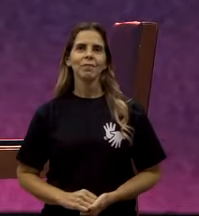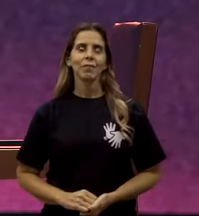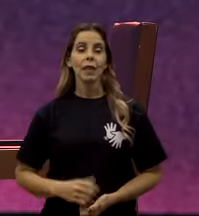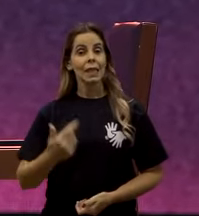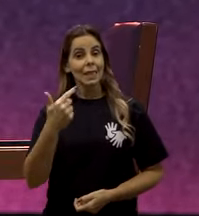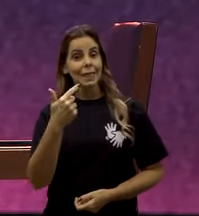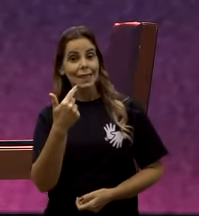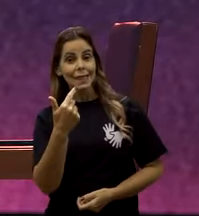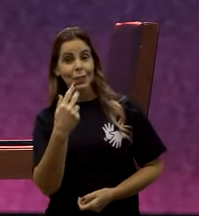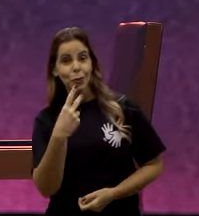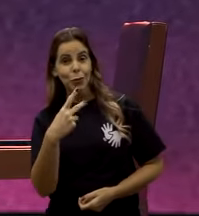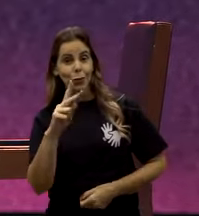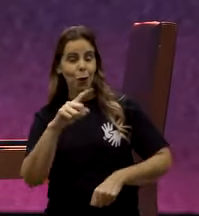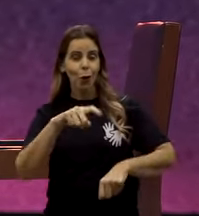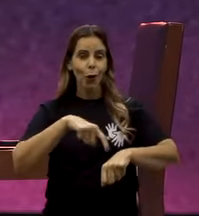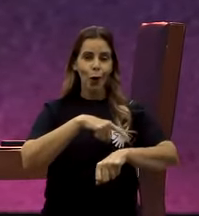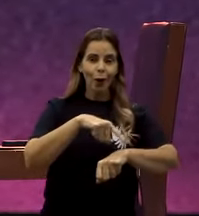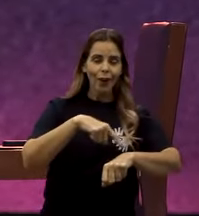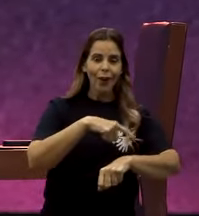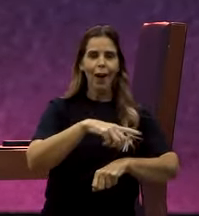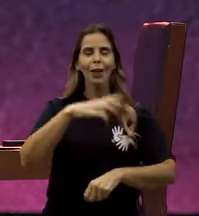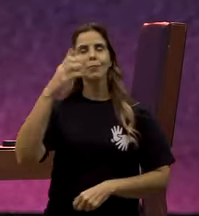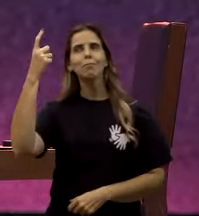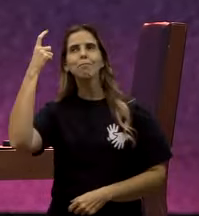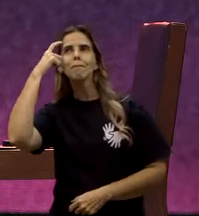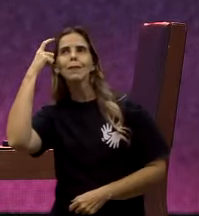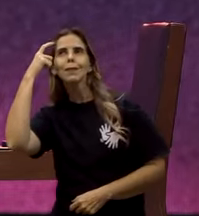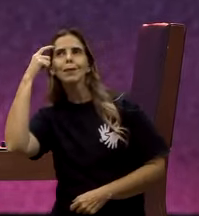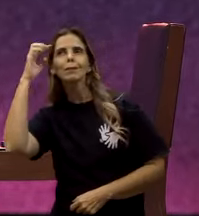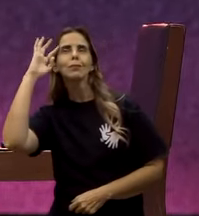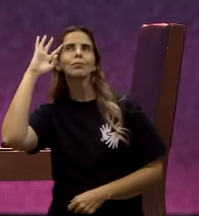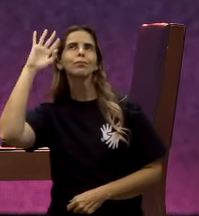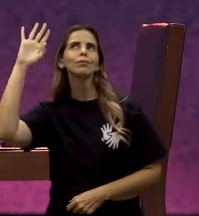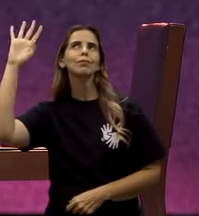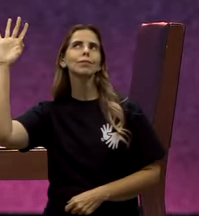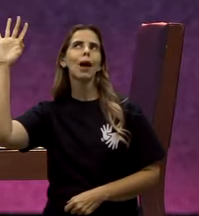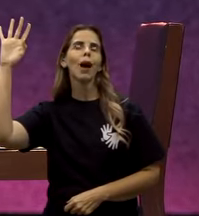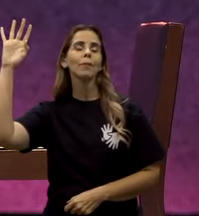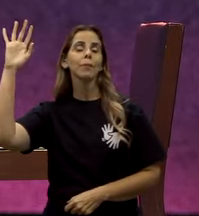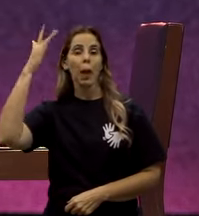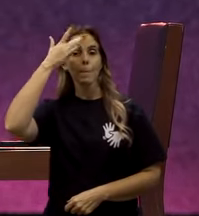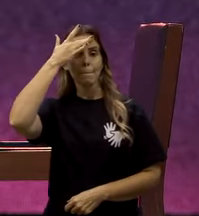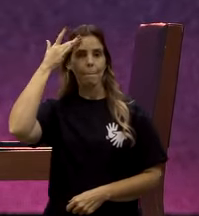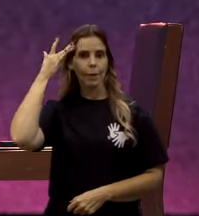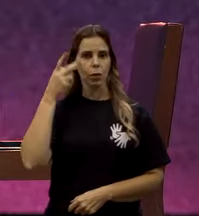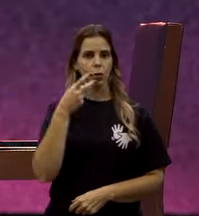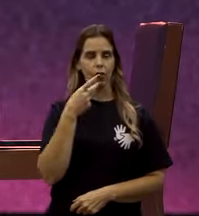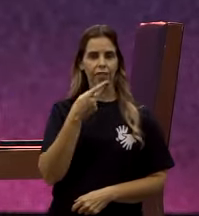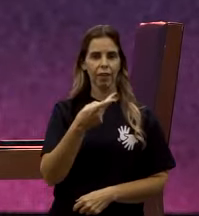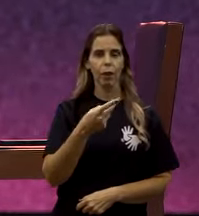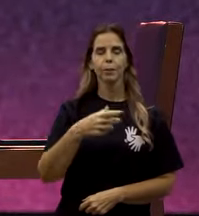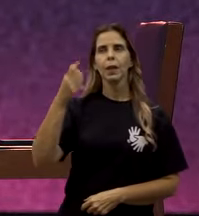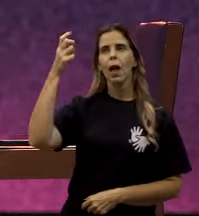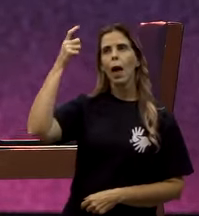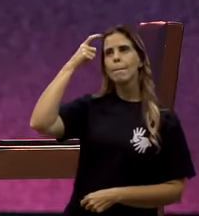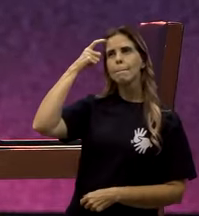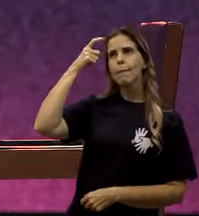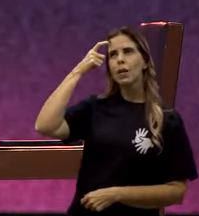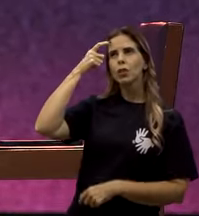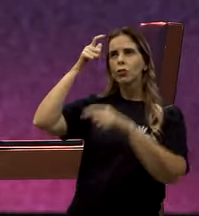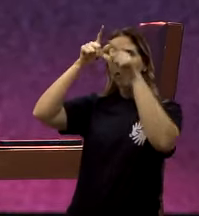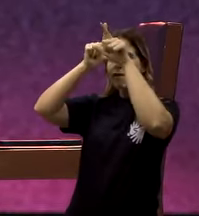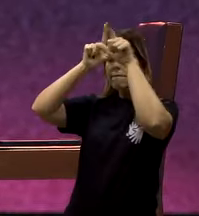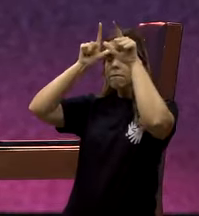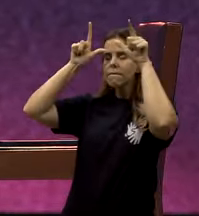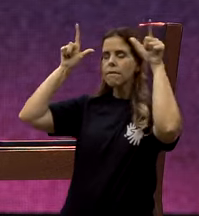horários preenche seus pensamentos Alguém disse que Uma Mente Vazia é uma oficina do inferno